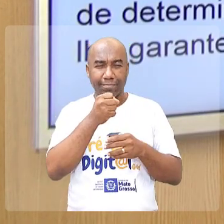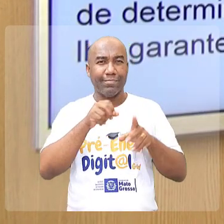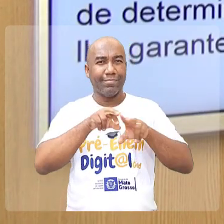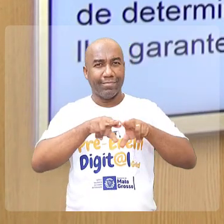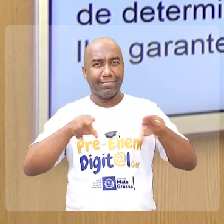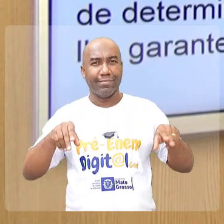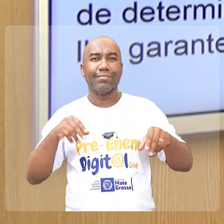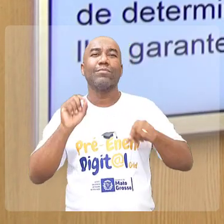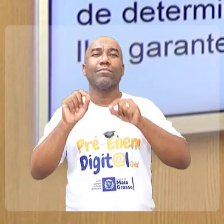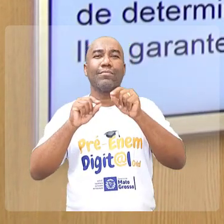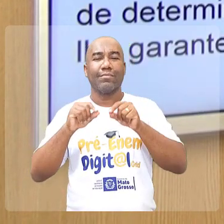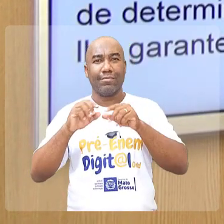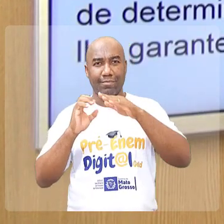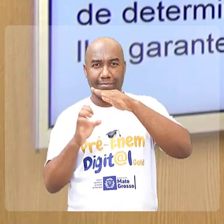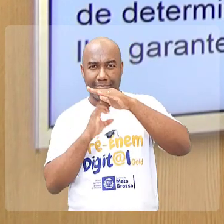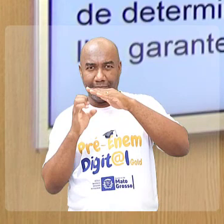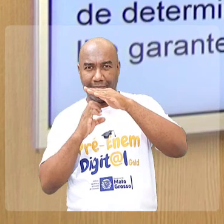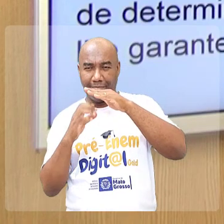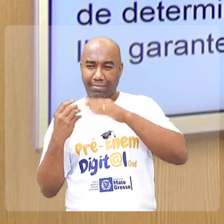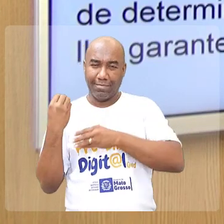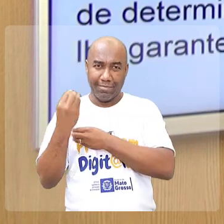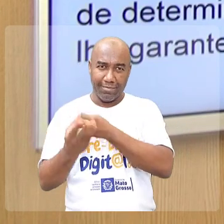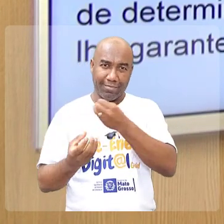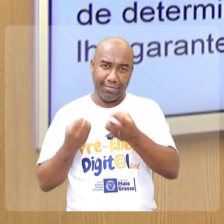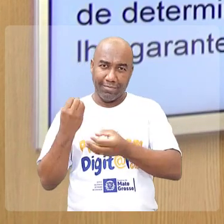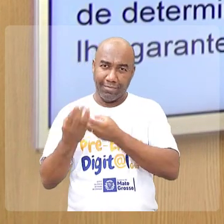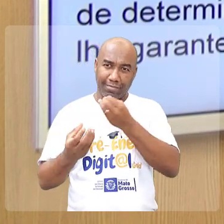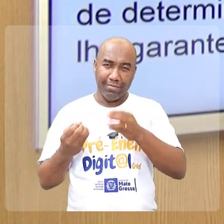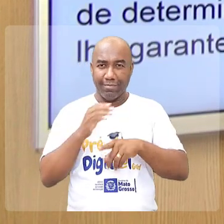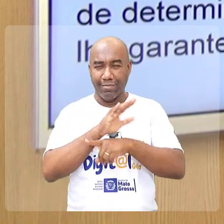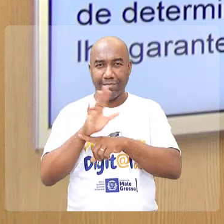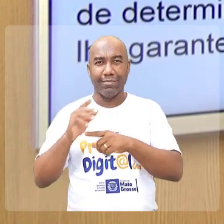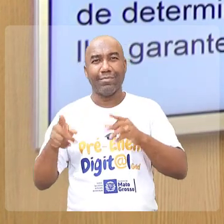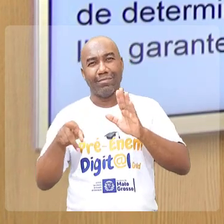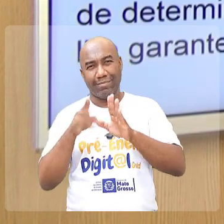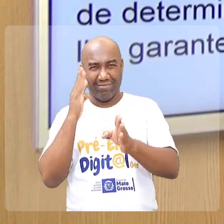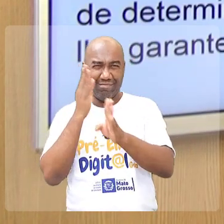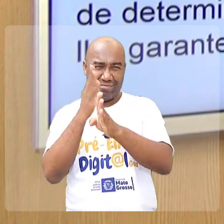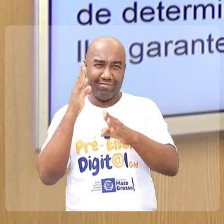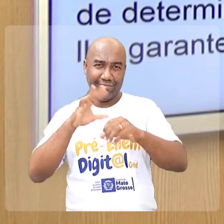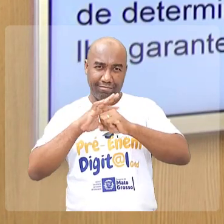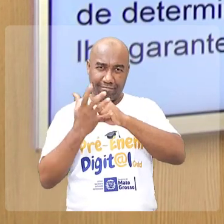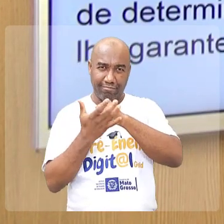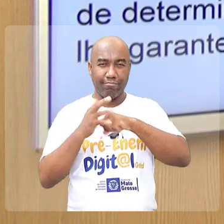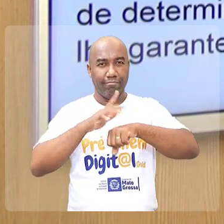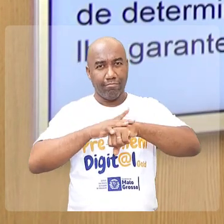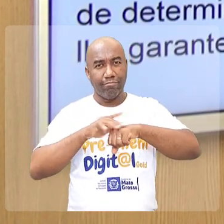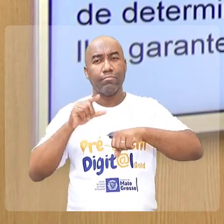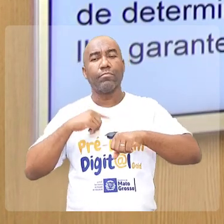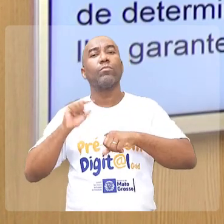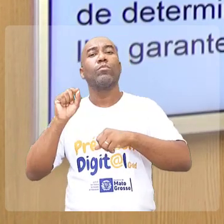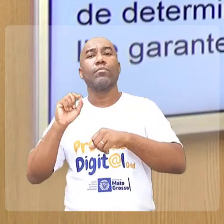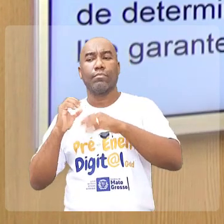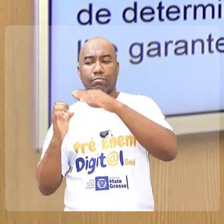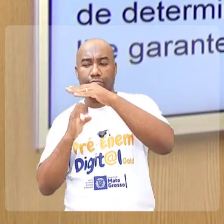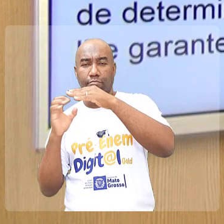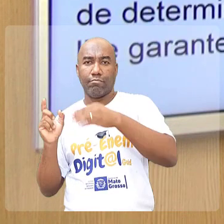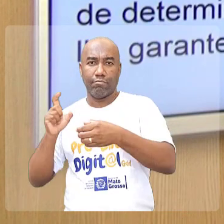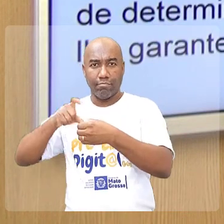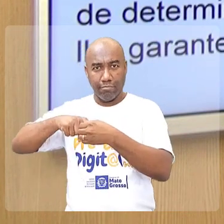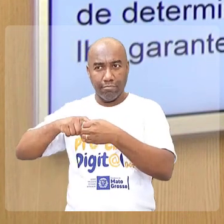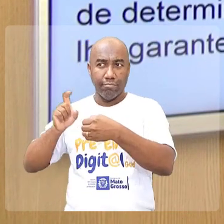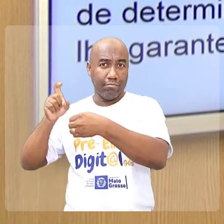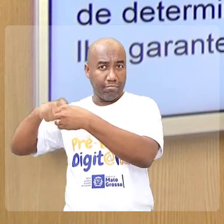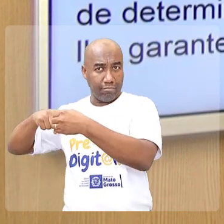está aparecendo algumas empresas que têm feito doações para ajudar nesse momento do Covid? Isso é uma